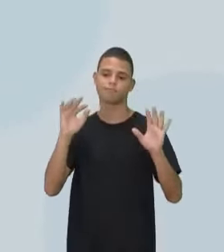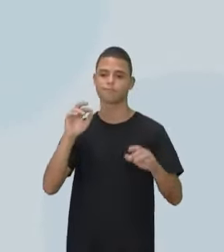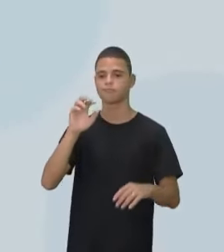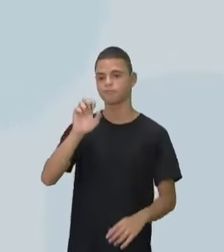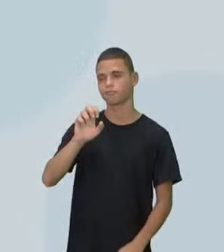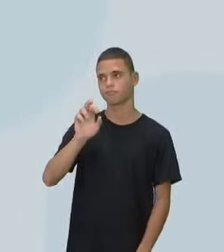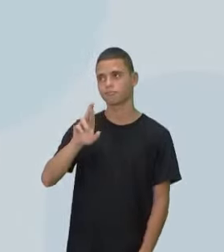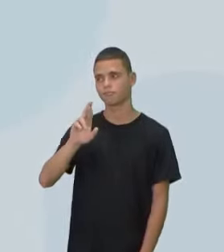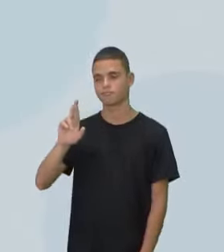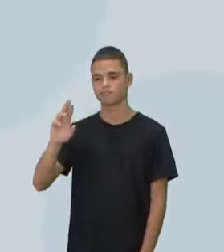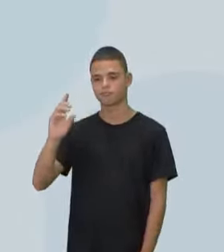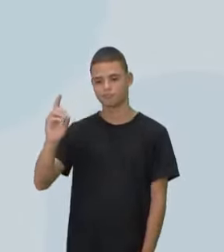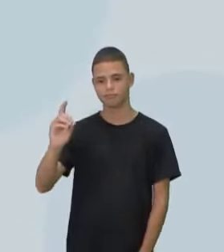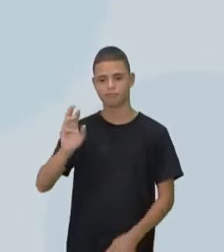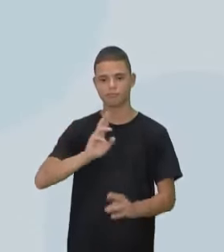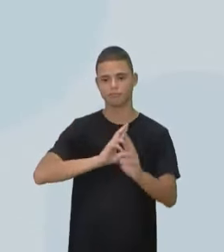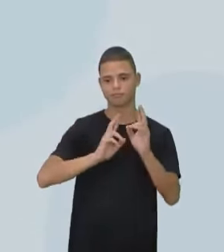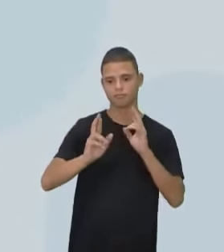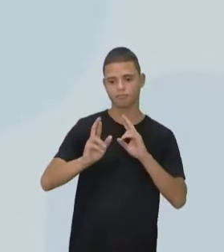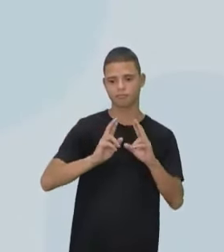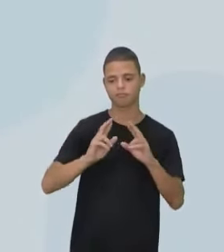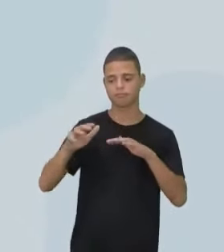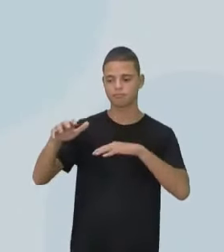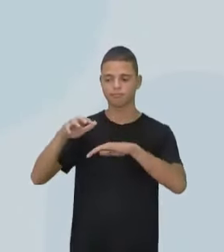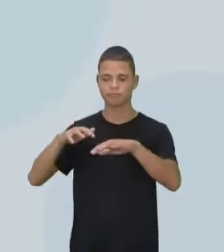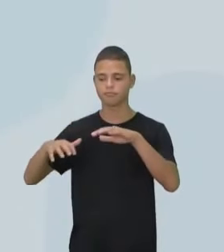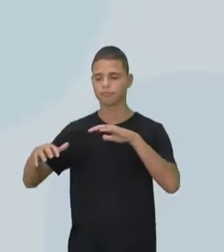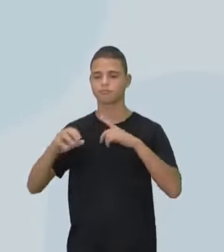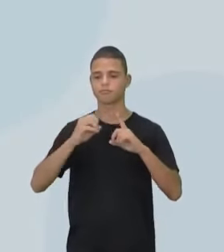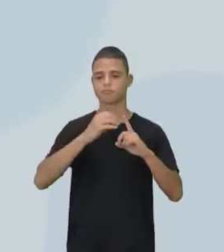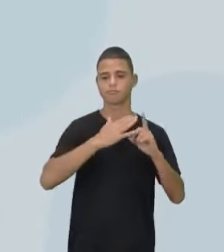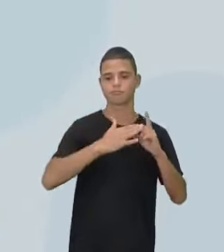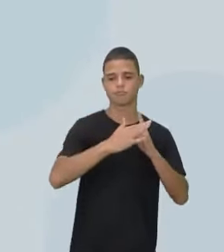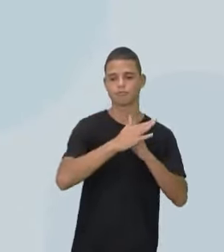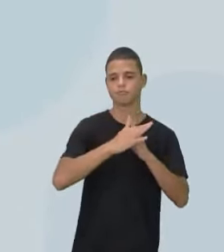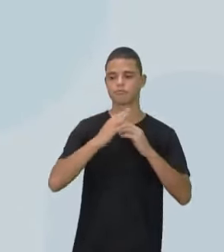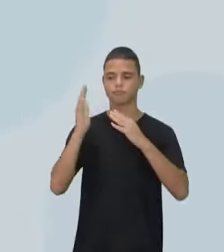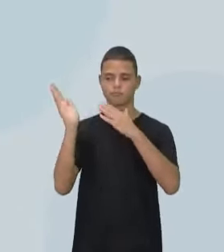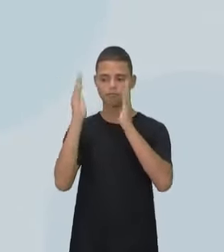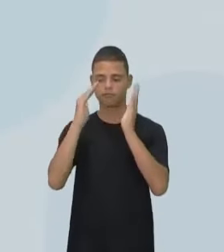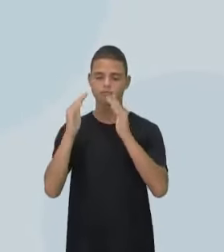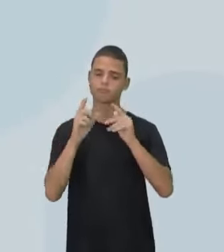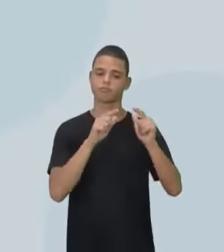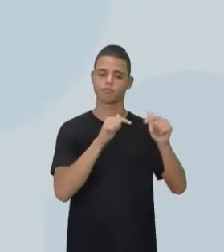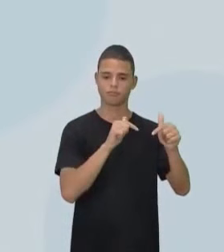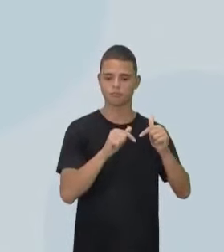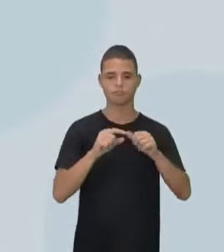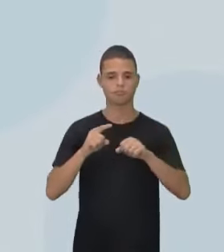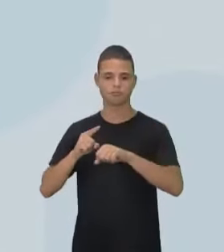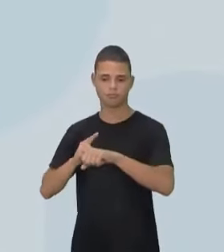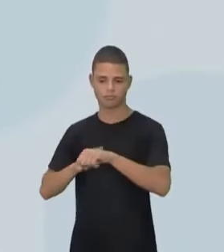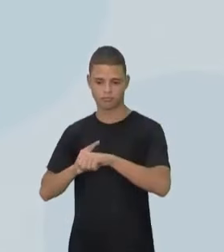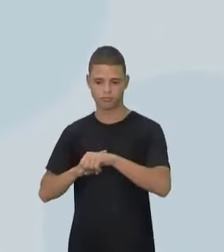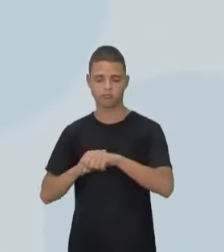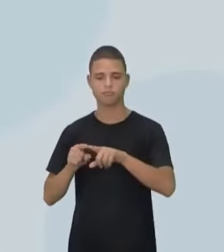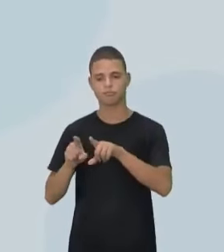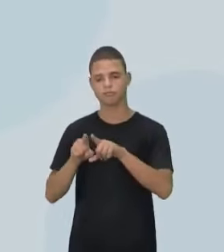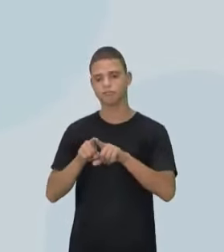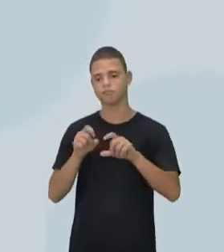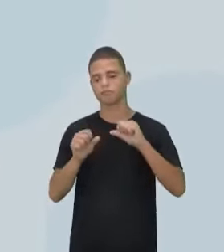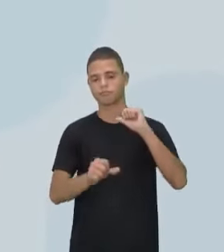RRD, as relações entre espaço, sociedade, natureza, trabalho e tempo,